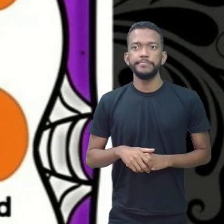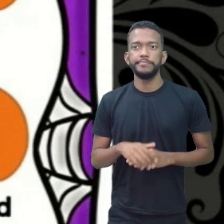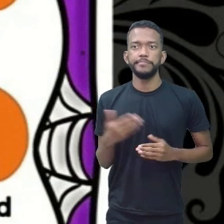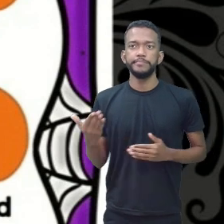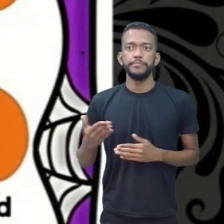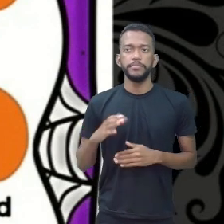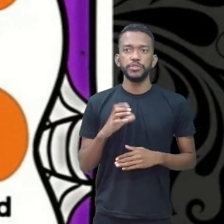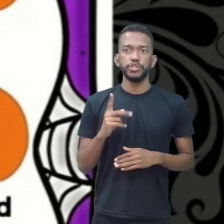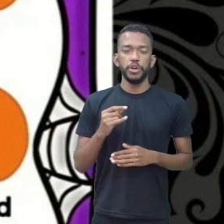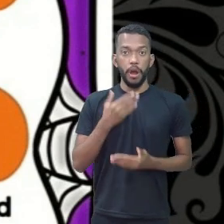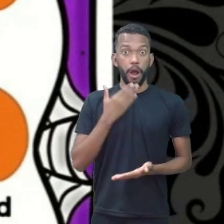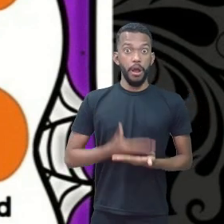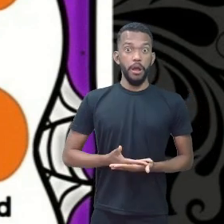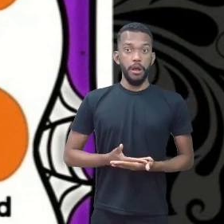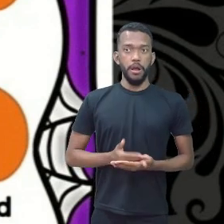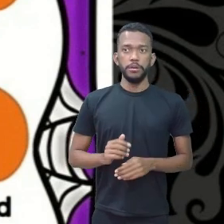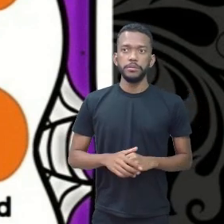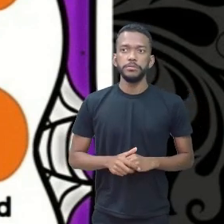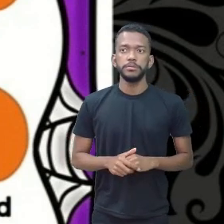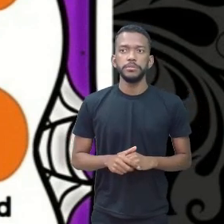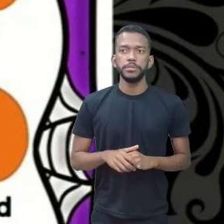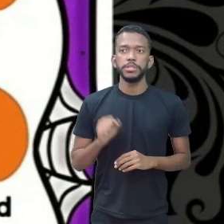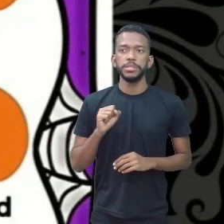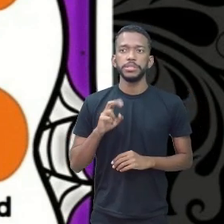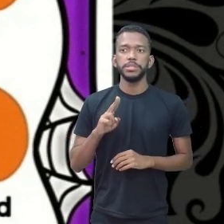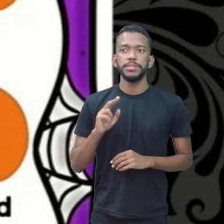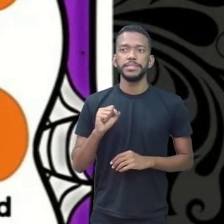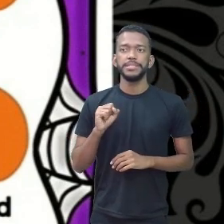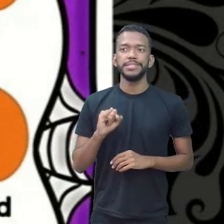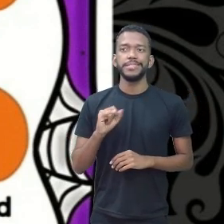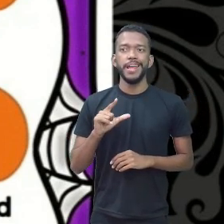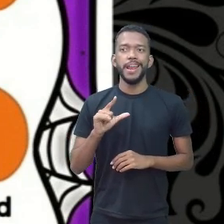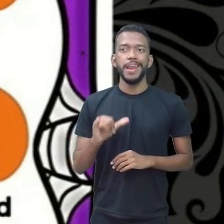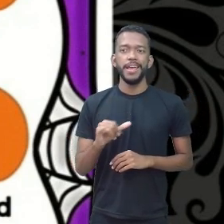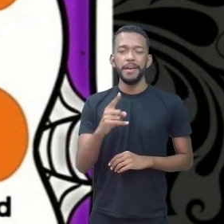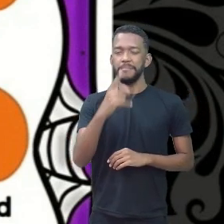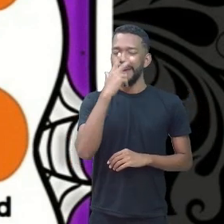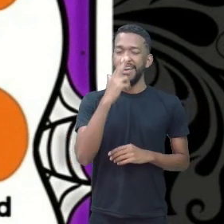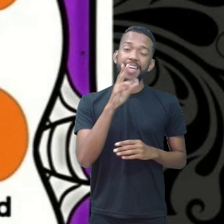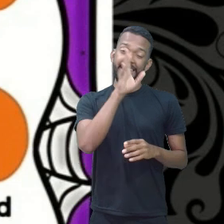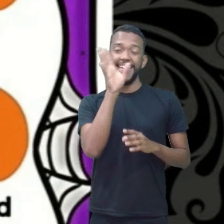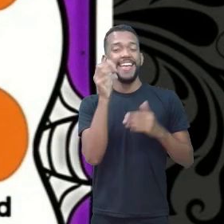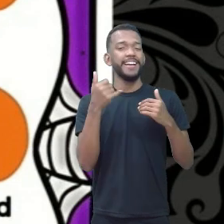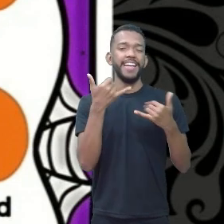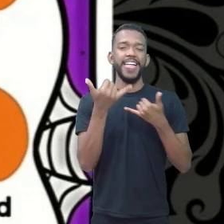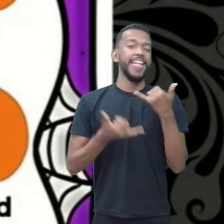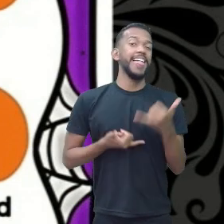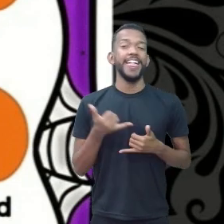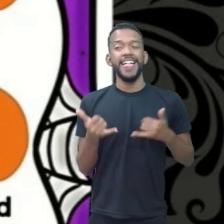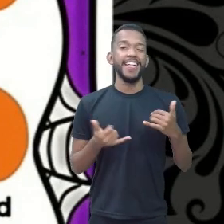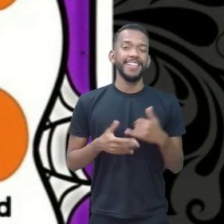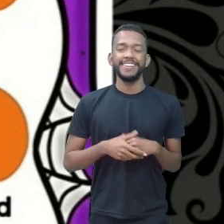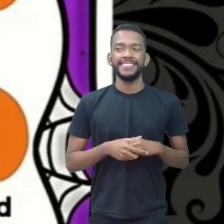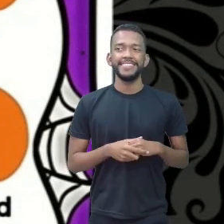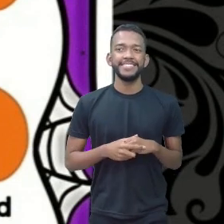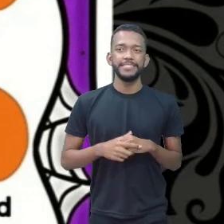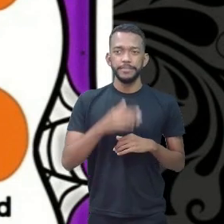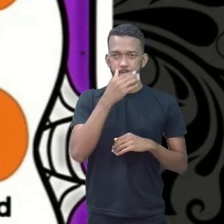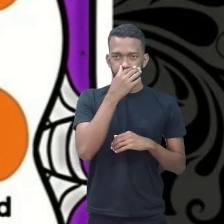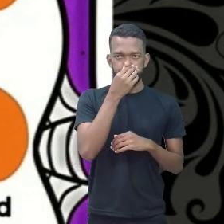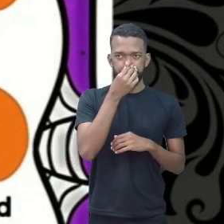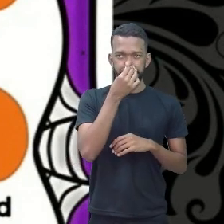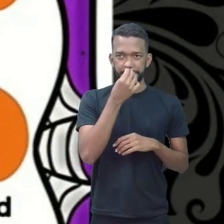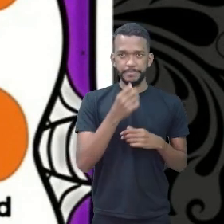Shocked. Você está chocado. Silly. Você está bobo, está meio idiota,